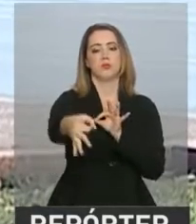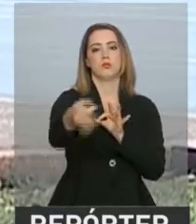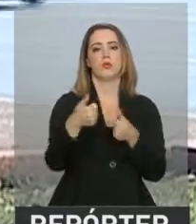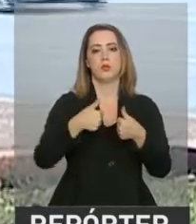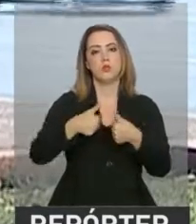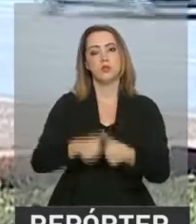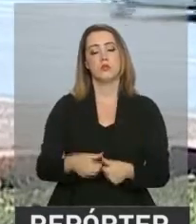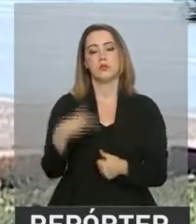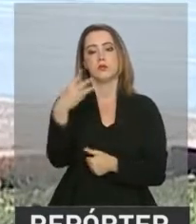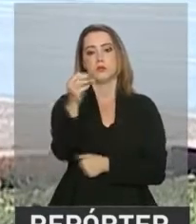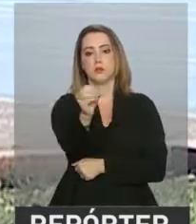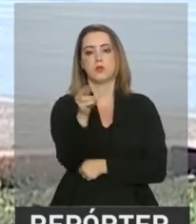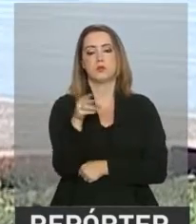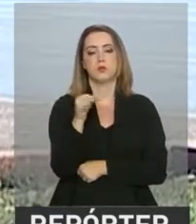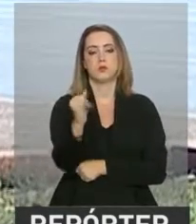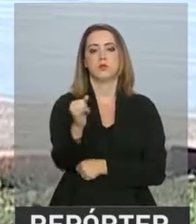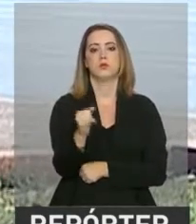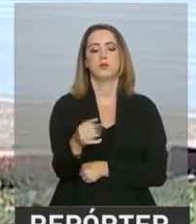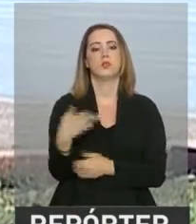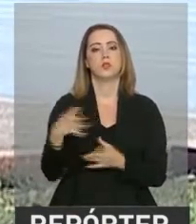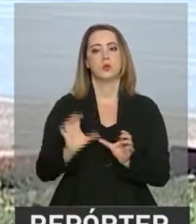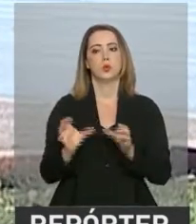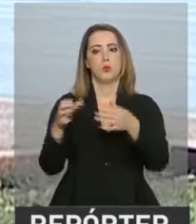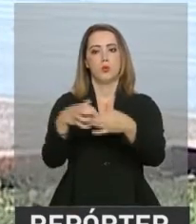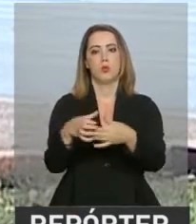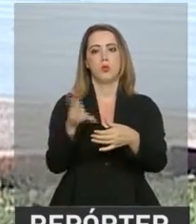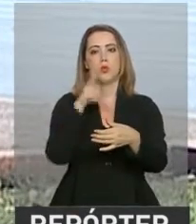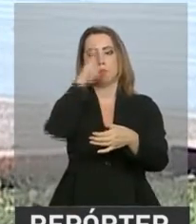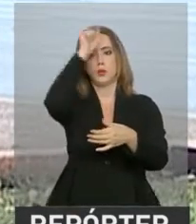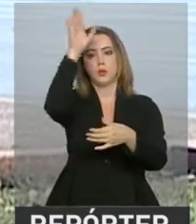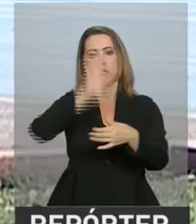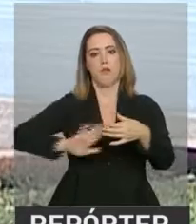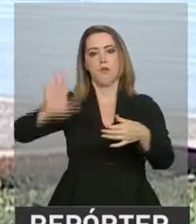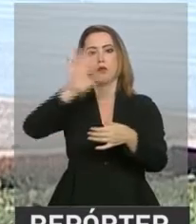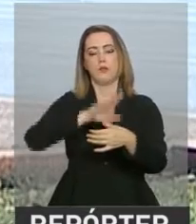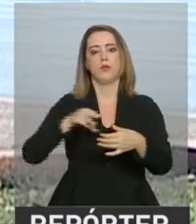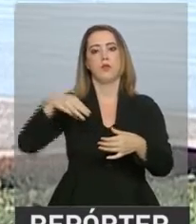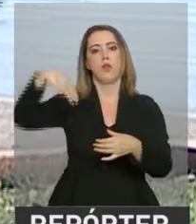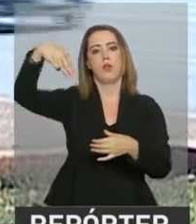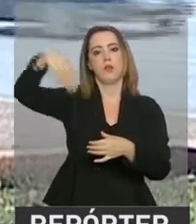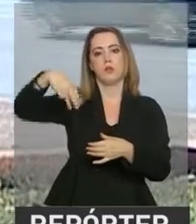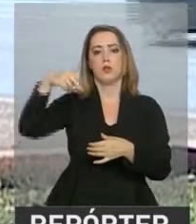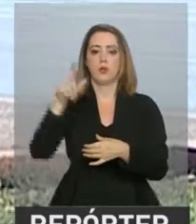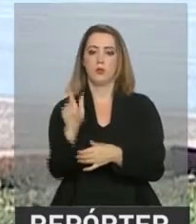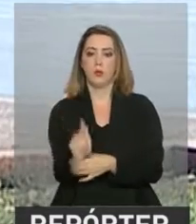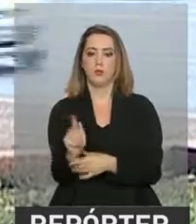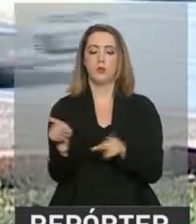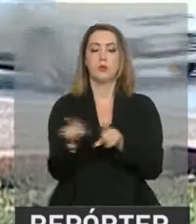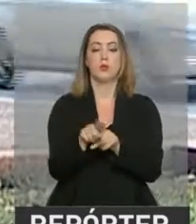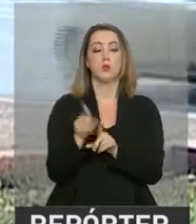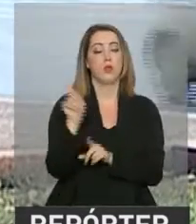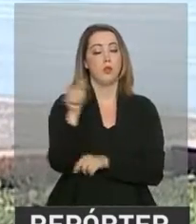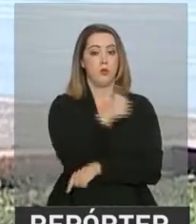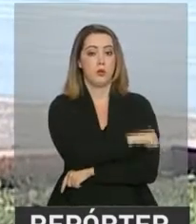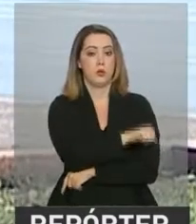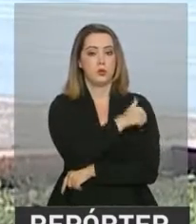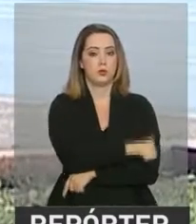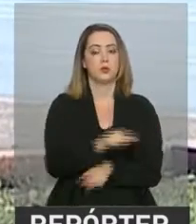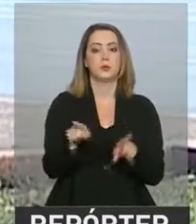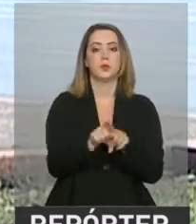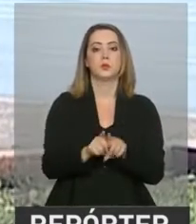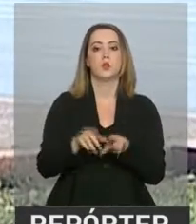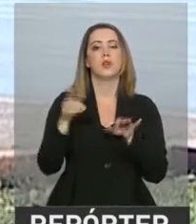por mais 30 dias da força nacional no estado do mato grosso do sul no rio de janeiro as tropas vão